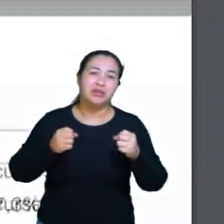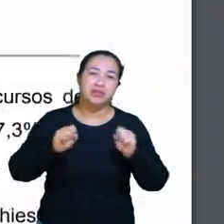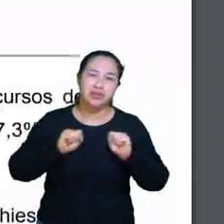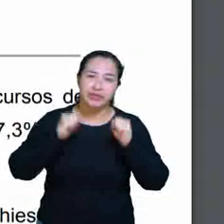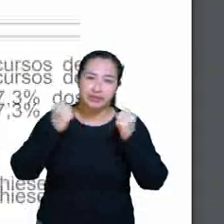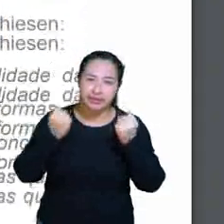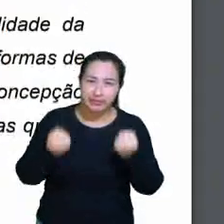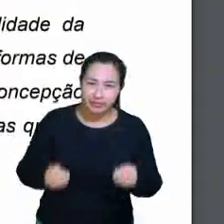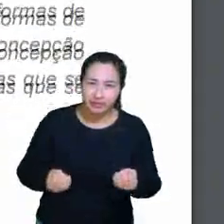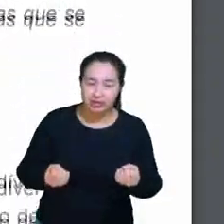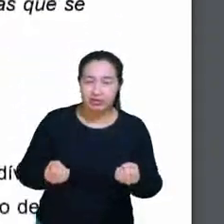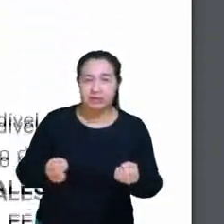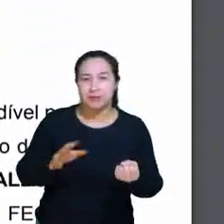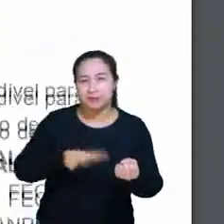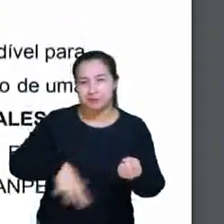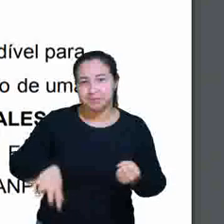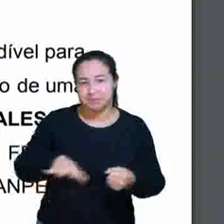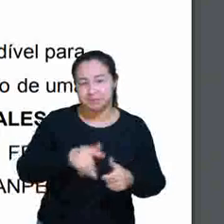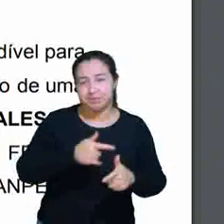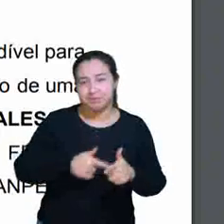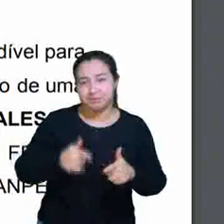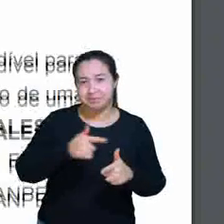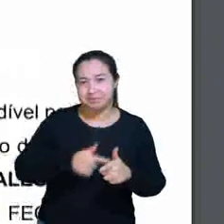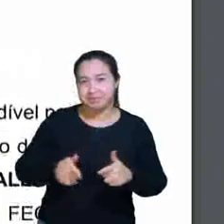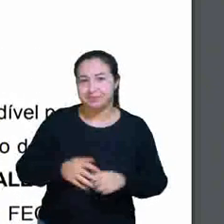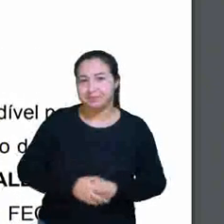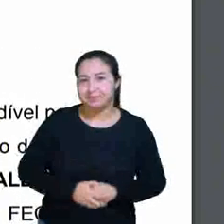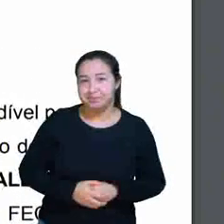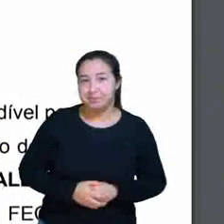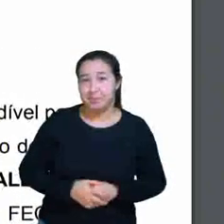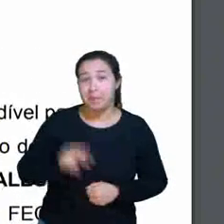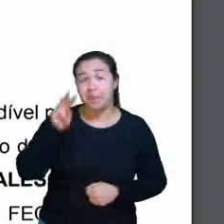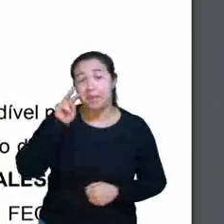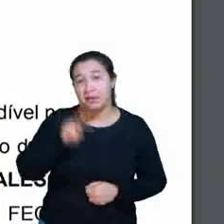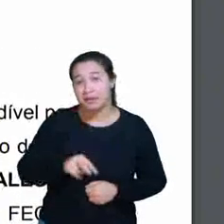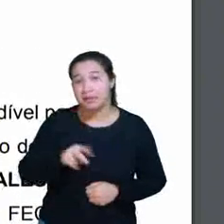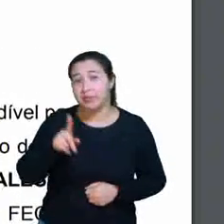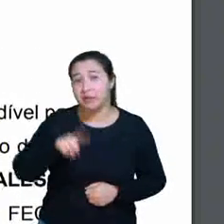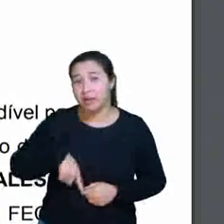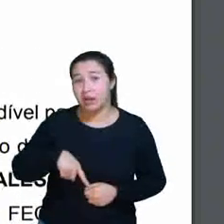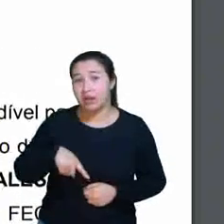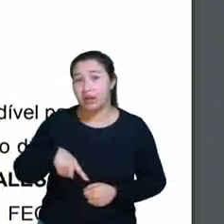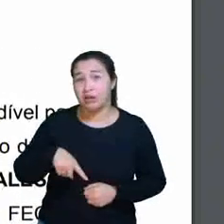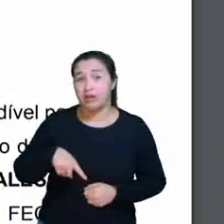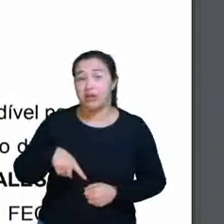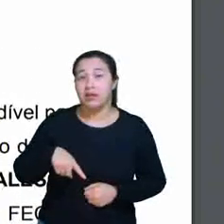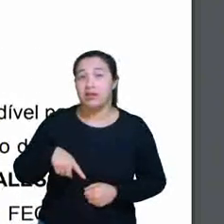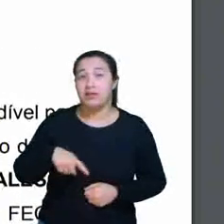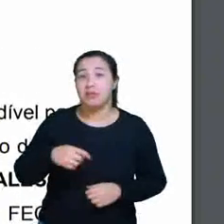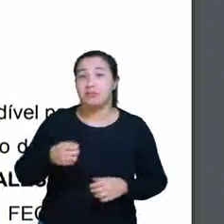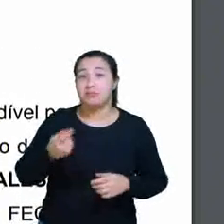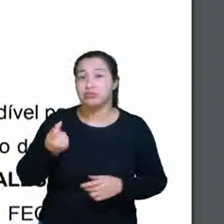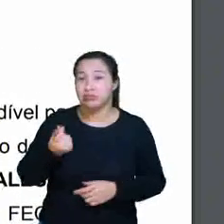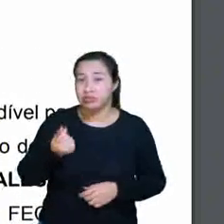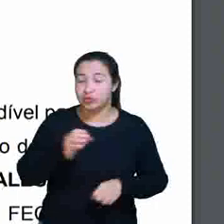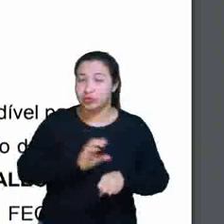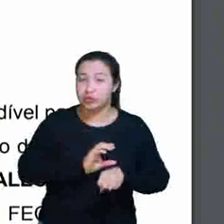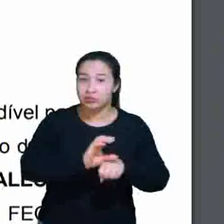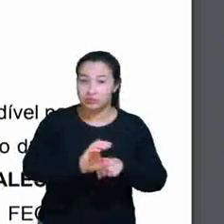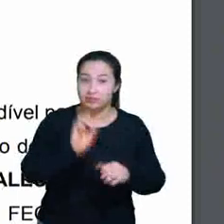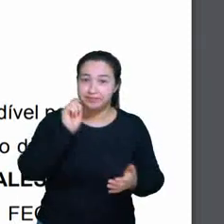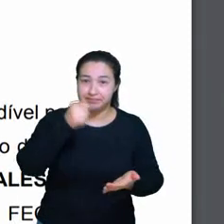grave situação isto se confirma por exemplo no financiamento público de cursos de